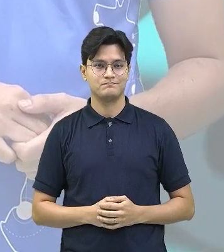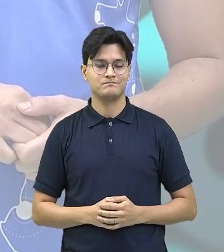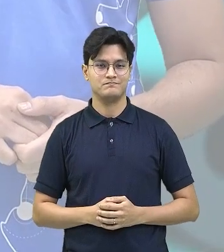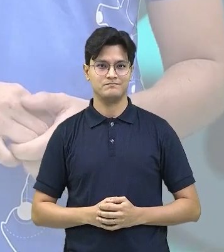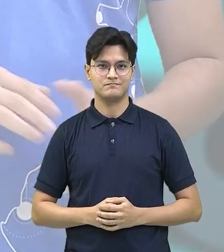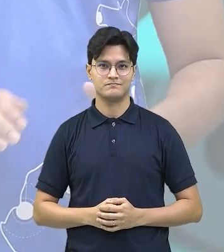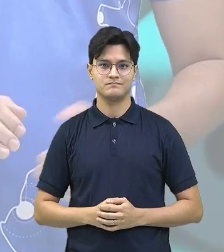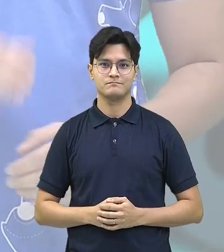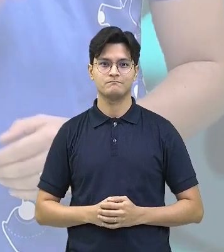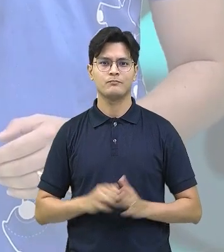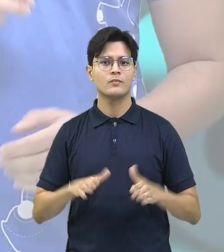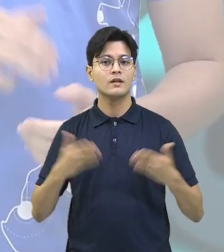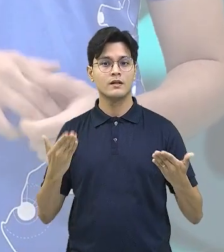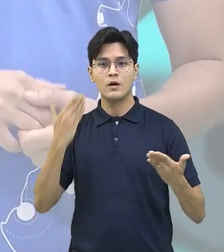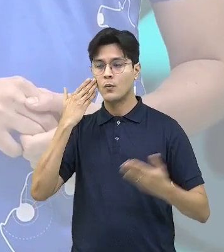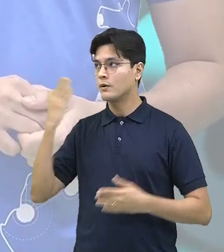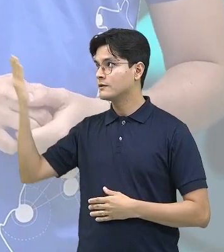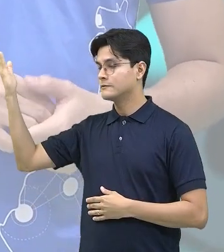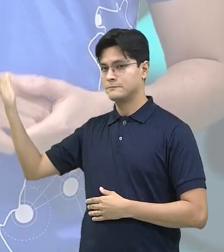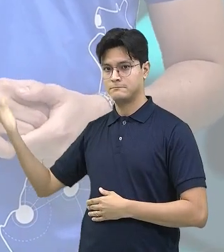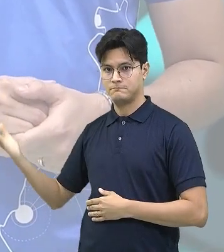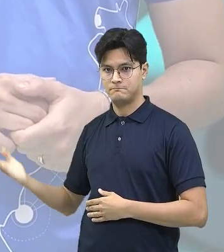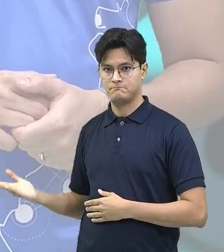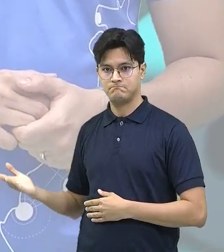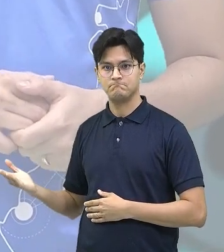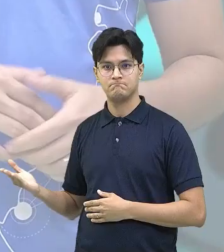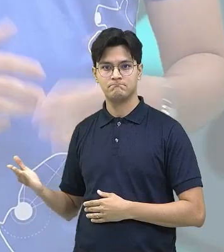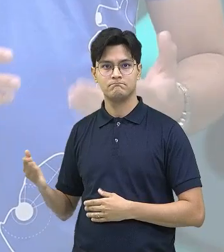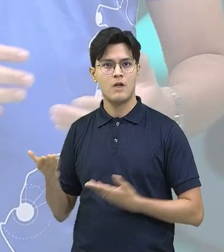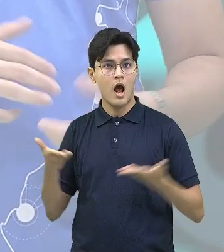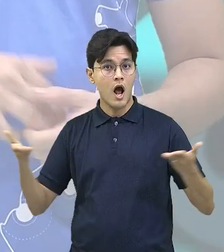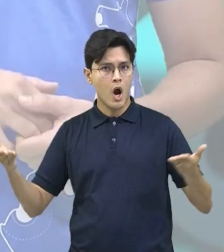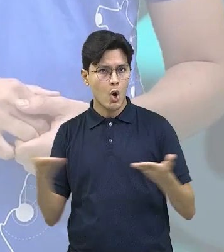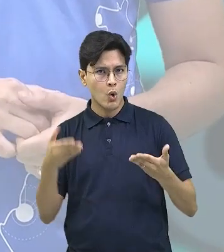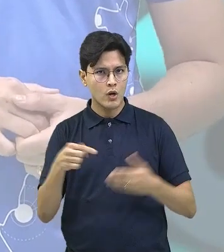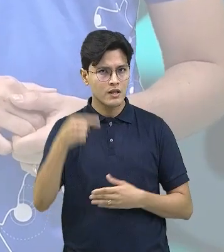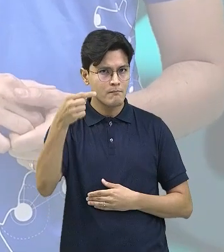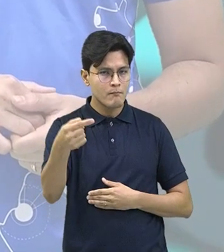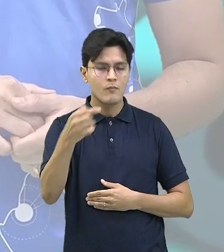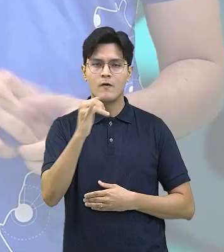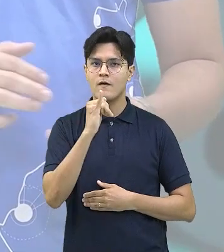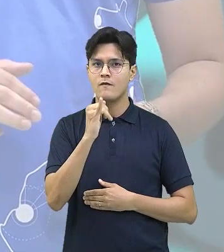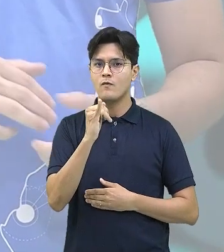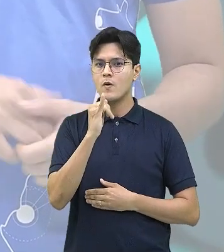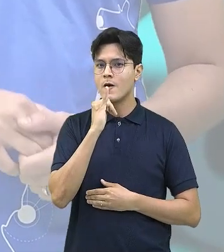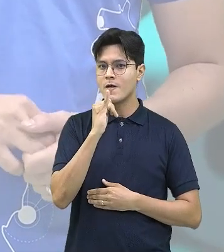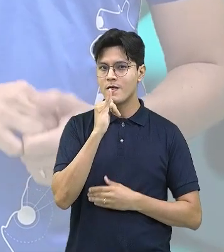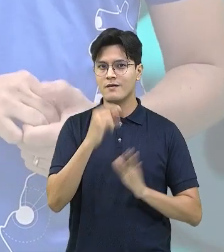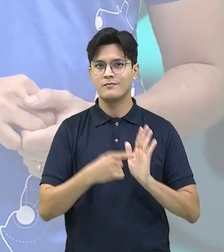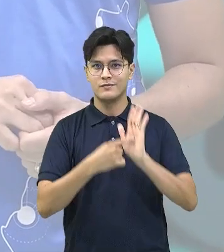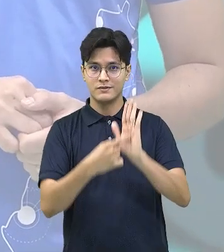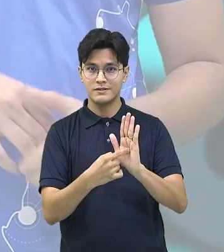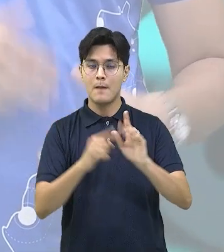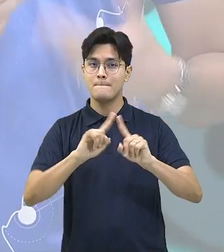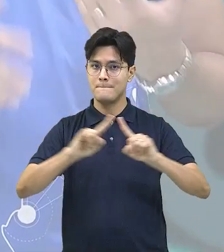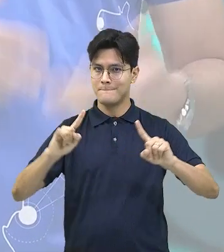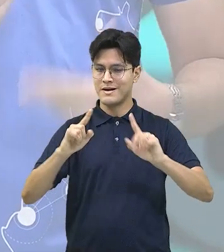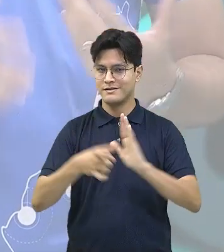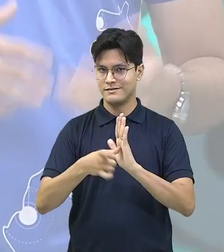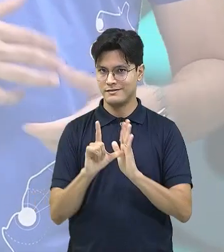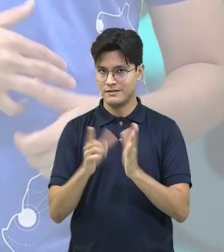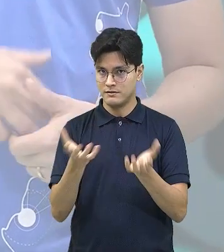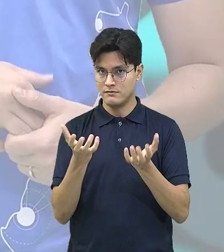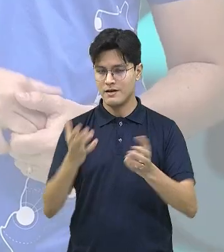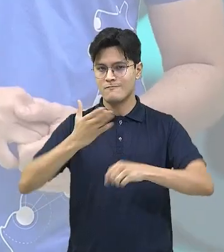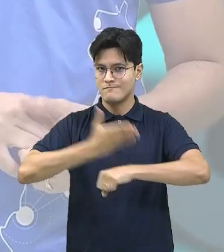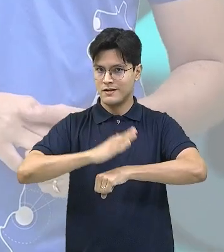passado. Então, olha só, antes da gente ver os exemplos, eu quero praticar um pouco da pronúncia dessas palavras para te ajudar